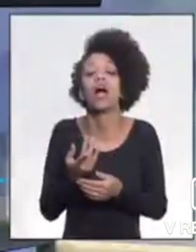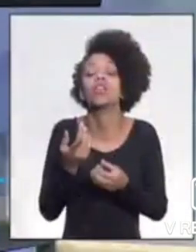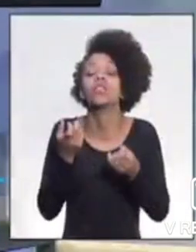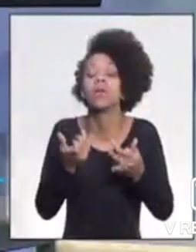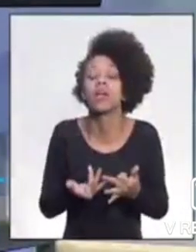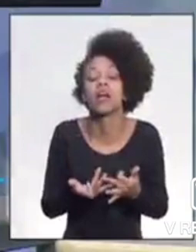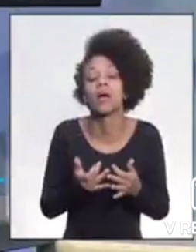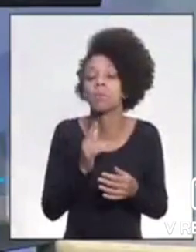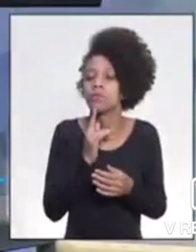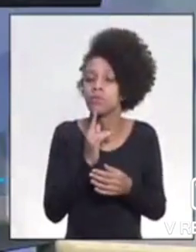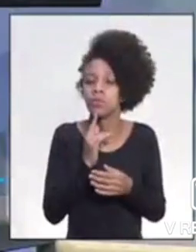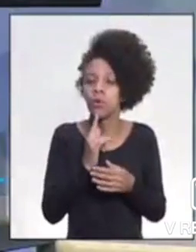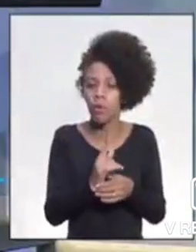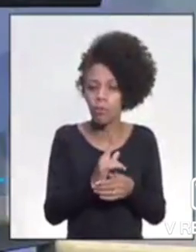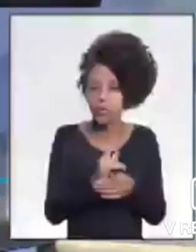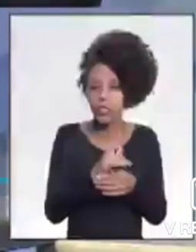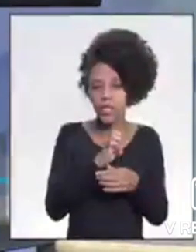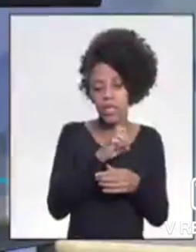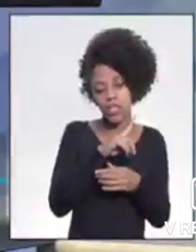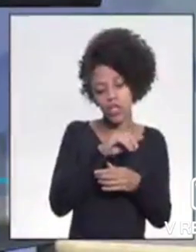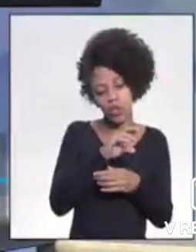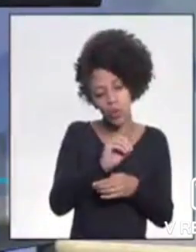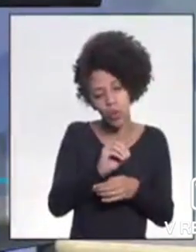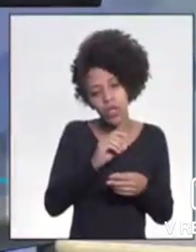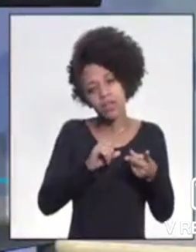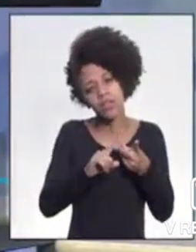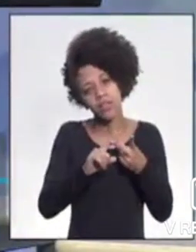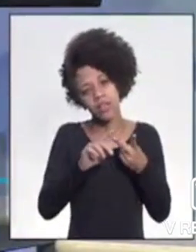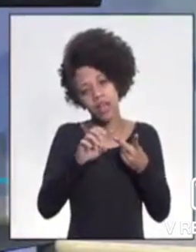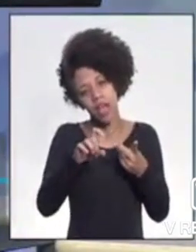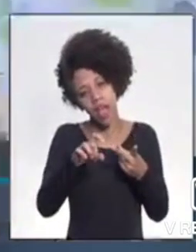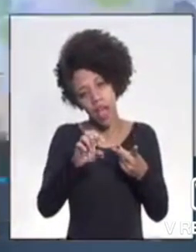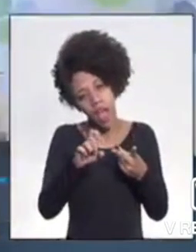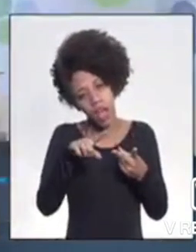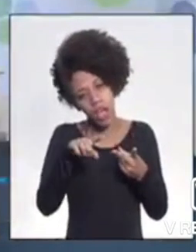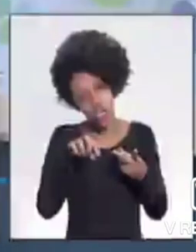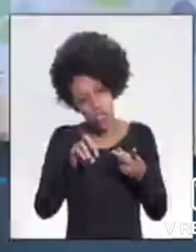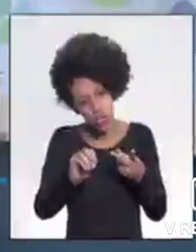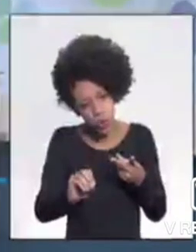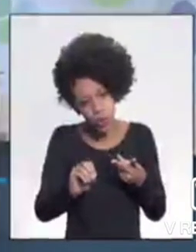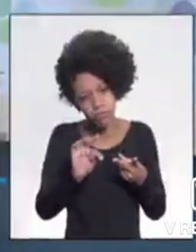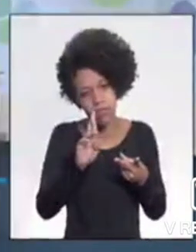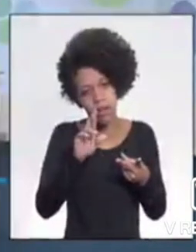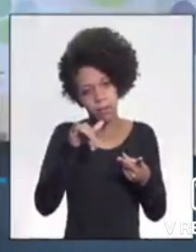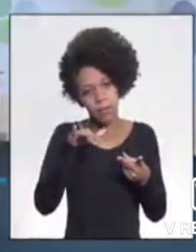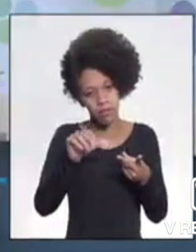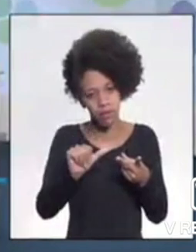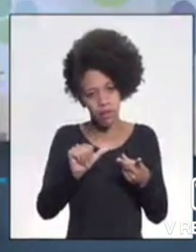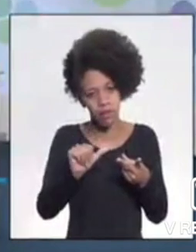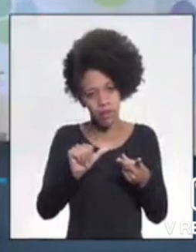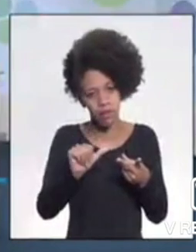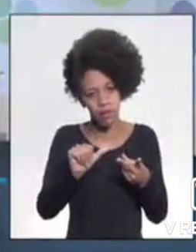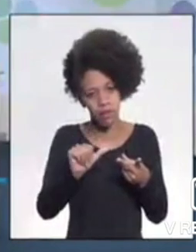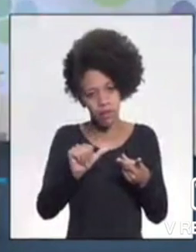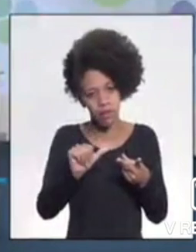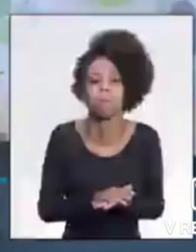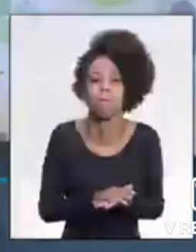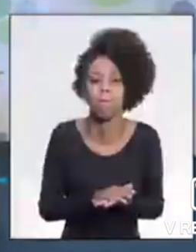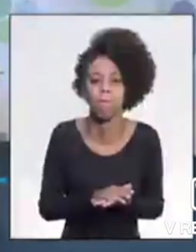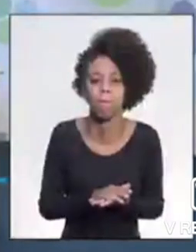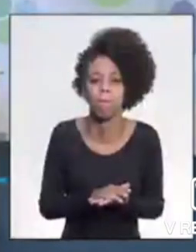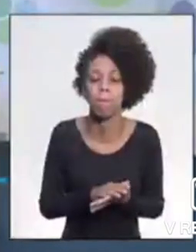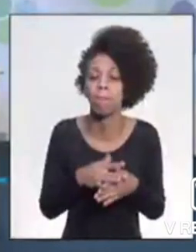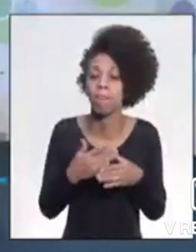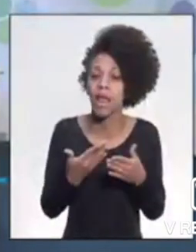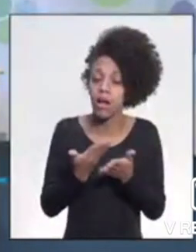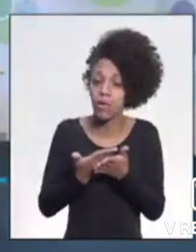falamos sobre as reações endotérmica e exotérmica. Só um minutinho, só. Que eu preciso aqui de uma ajuda. Okay.